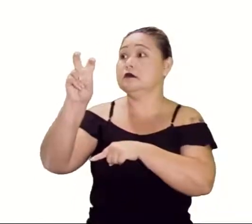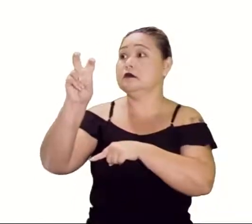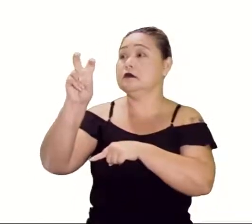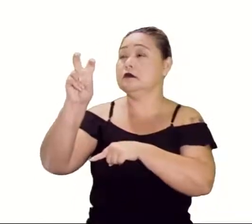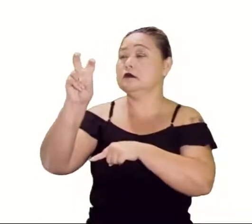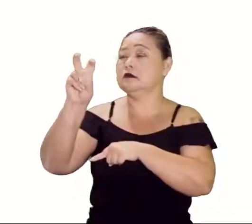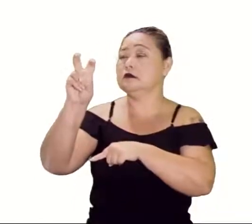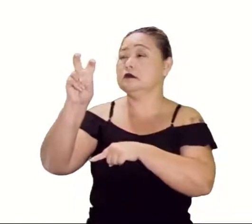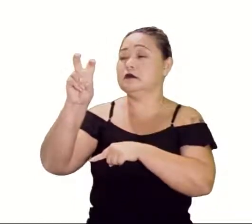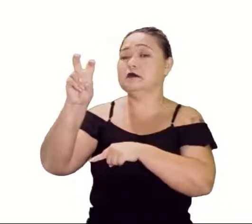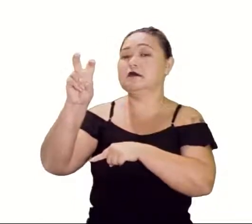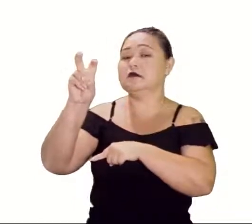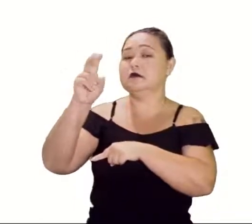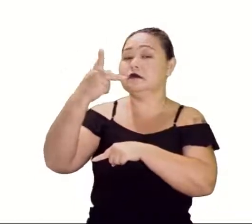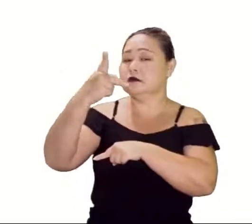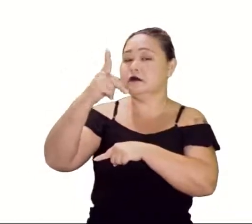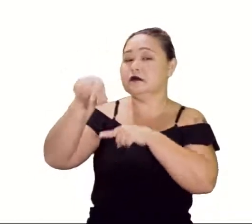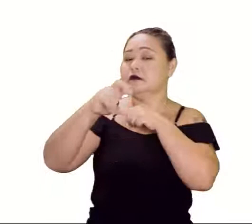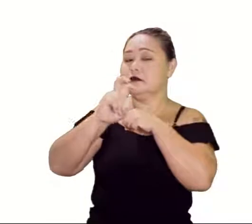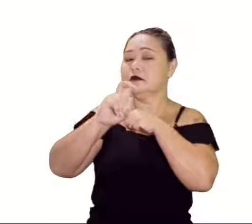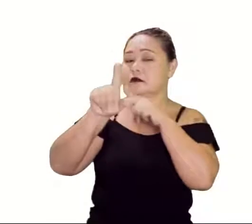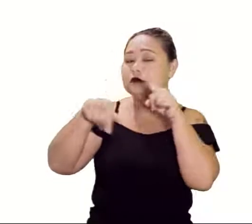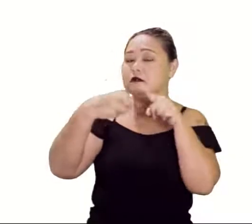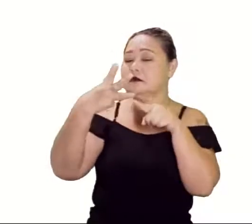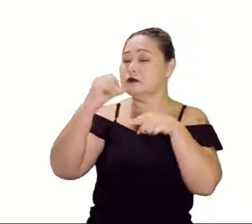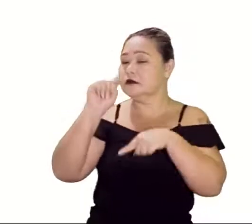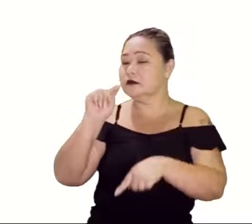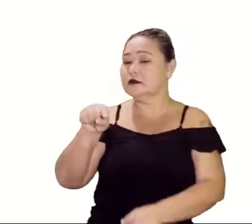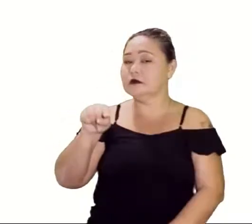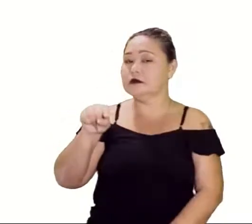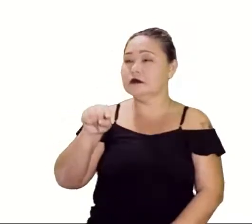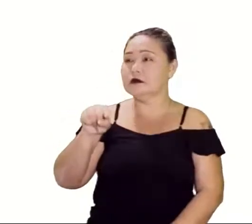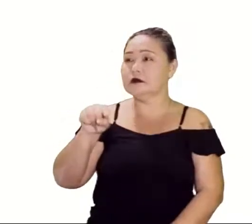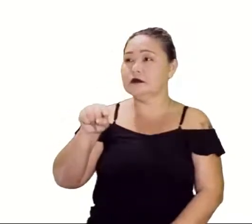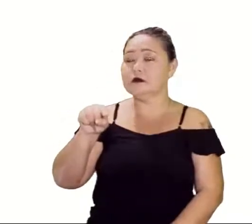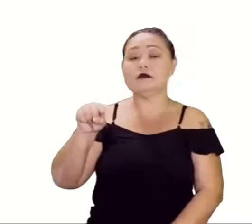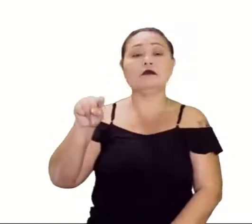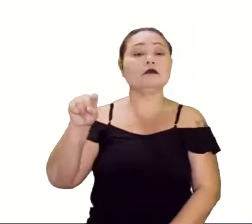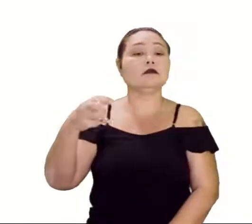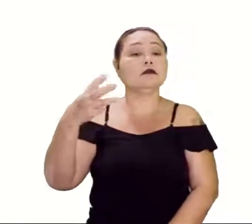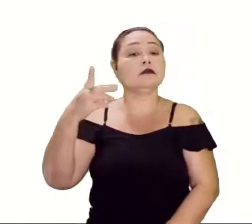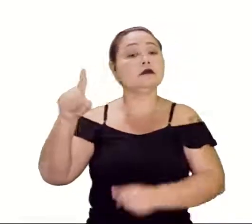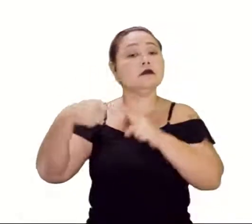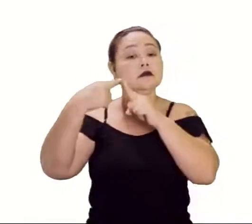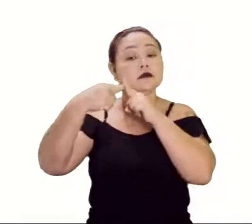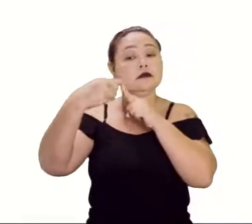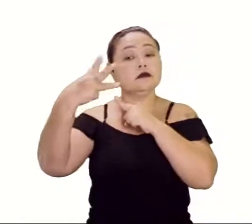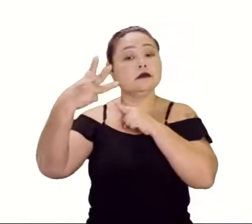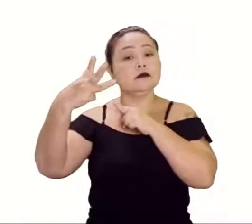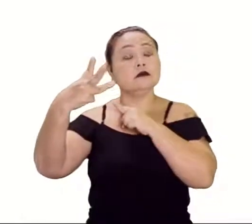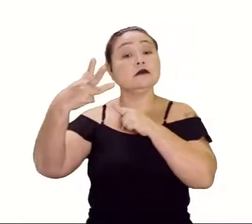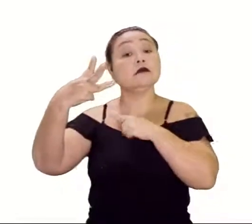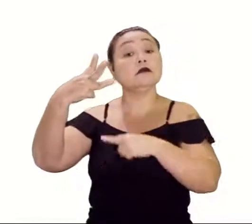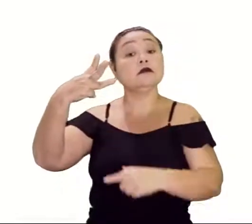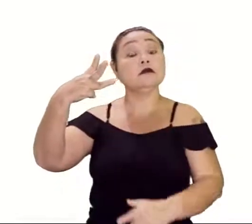né? Vamos lá. O P do valor 5 vai ser o 30.000, olha que bacana, vezes 3